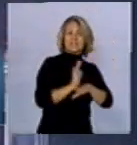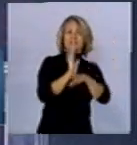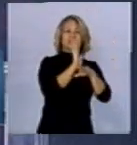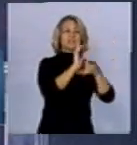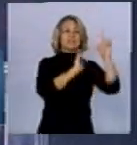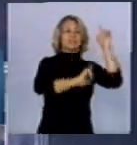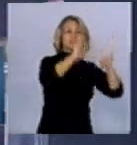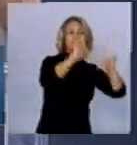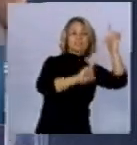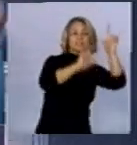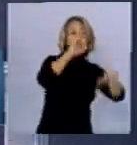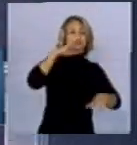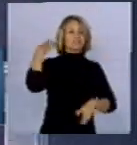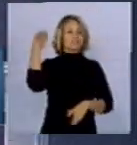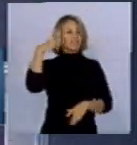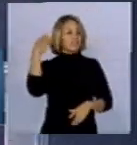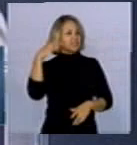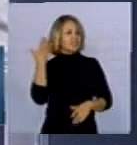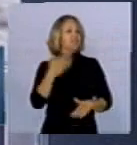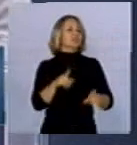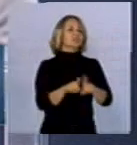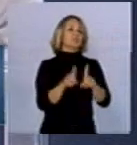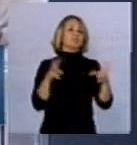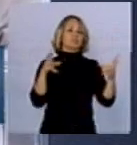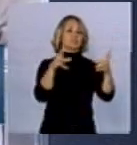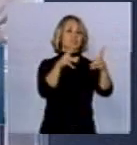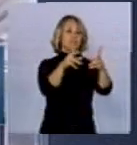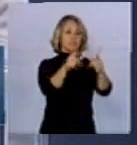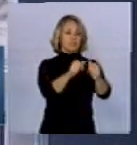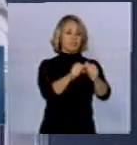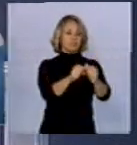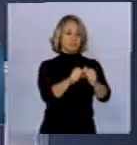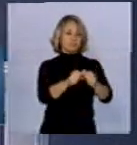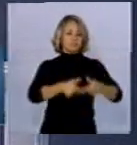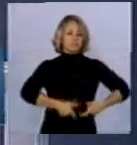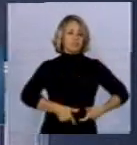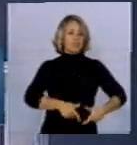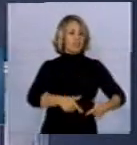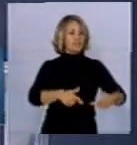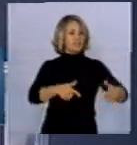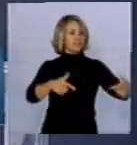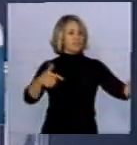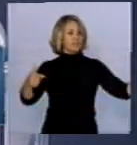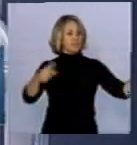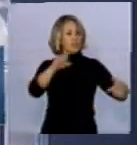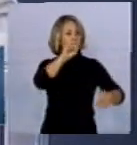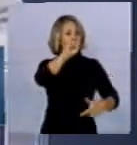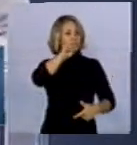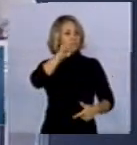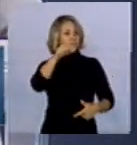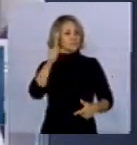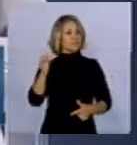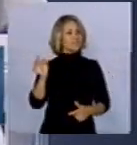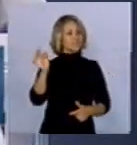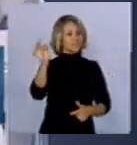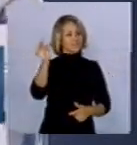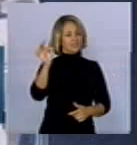nós estamos inseridos o cinema e o audiovisual cresceu há 8.7